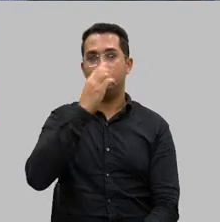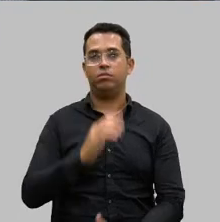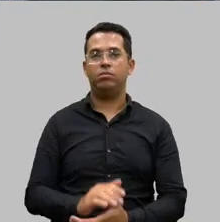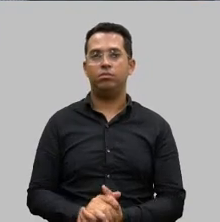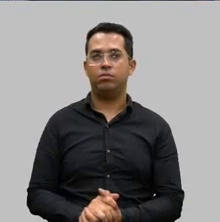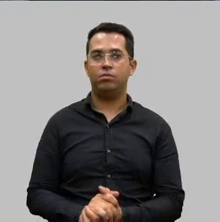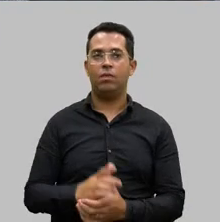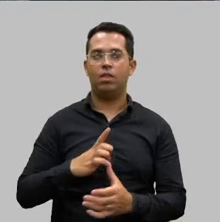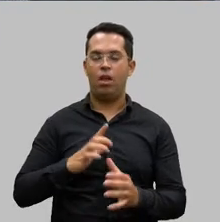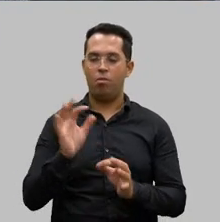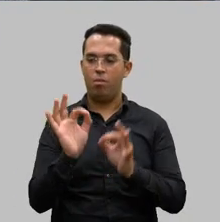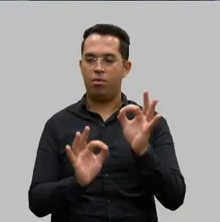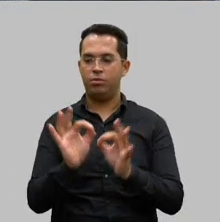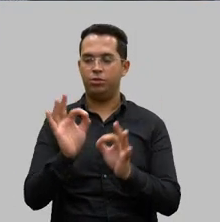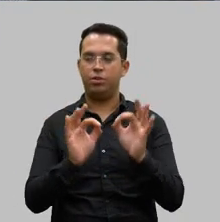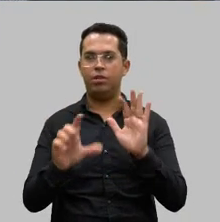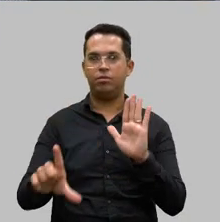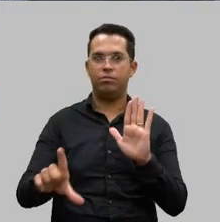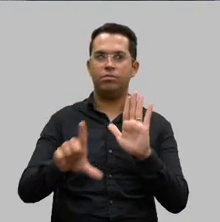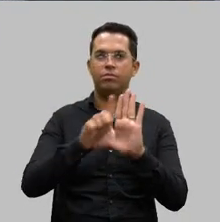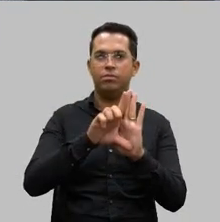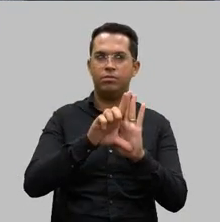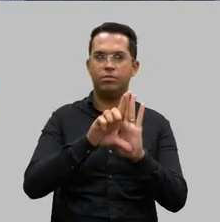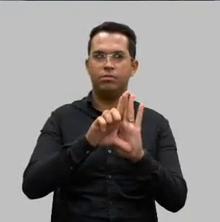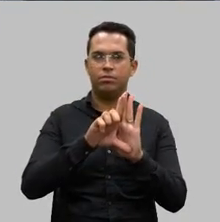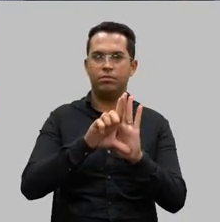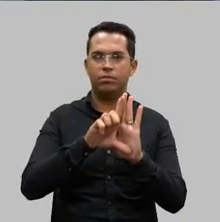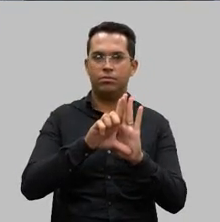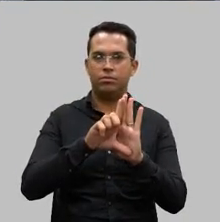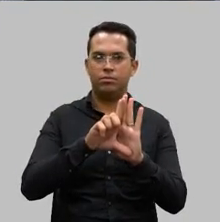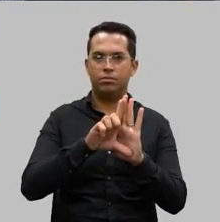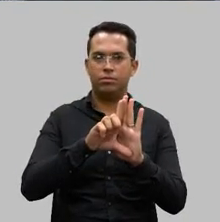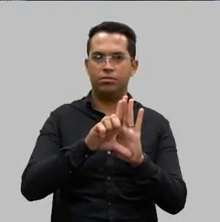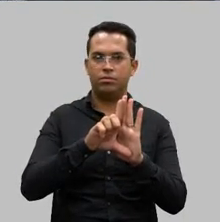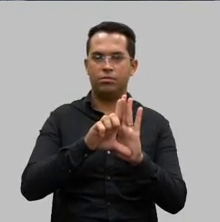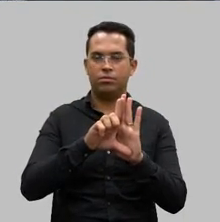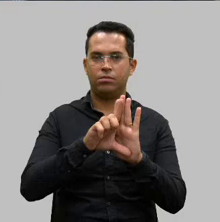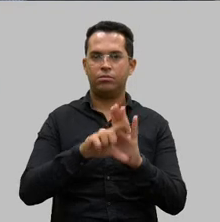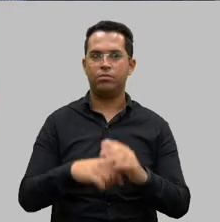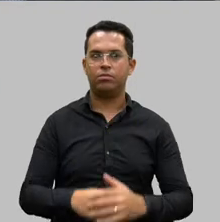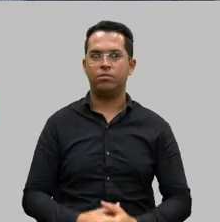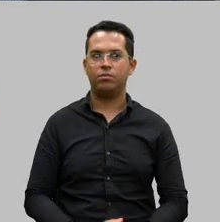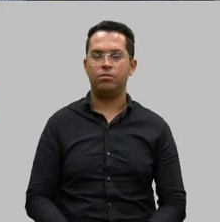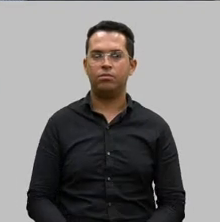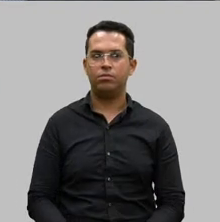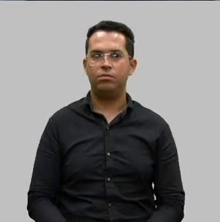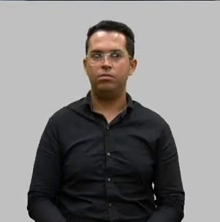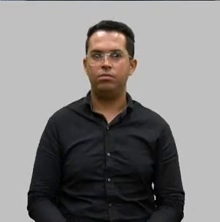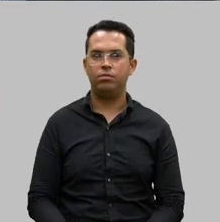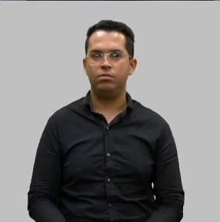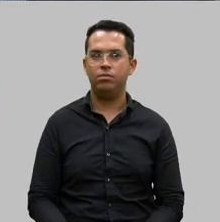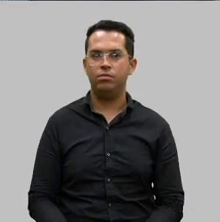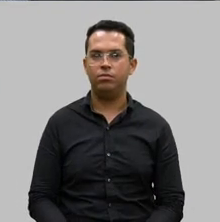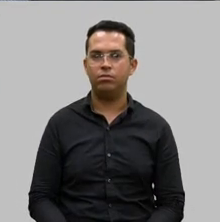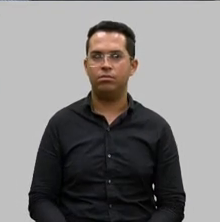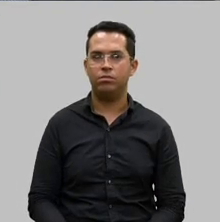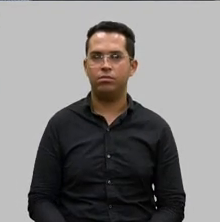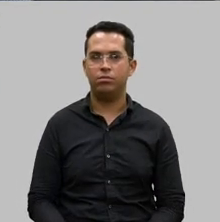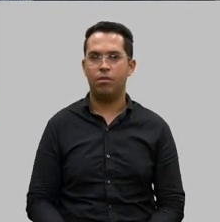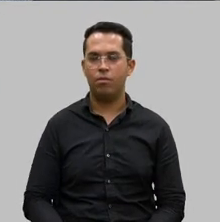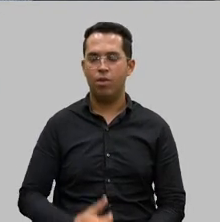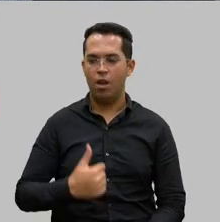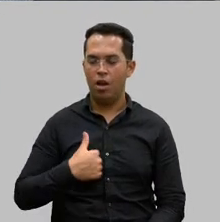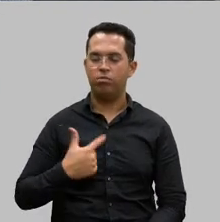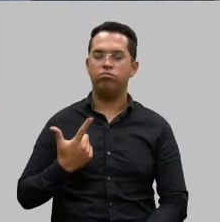projeto de lei nós possamos voltar voltar não a ter essa possibilidade de colocar recursos todos os anos mas eu nunca deixei de colocar